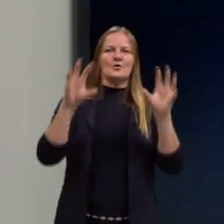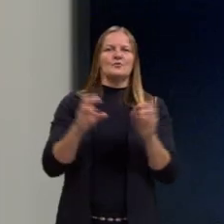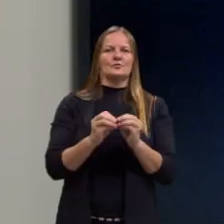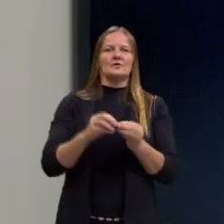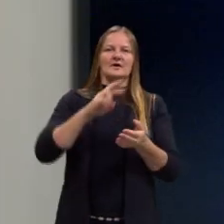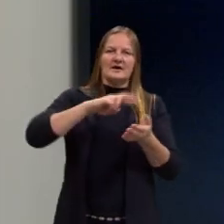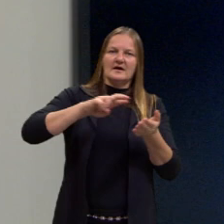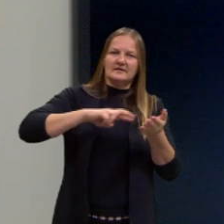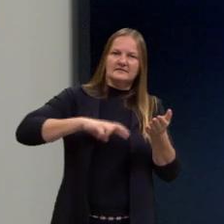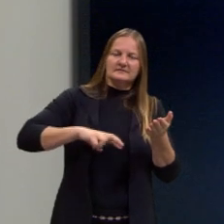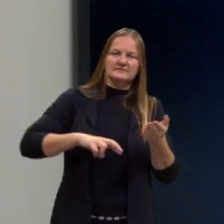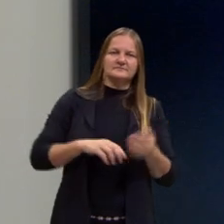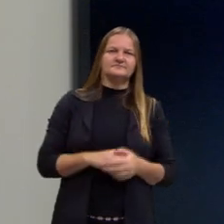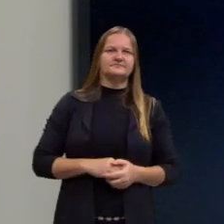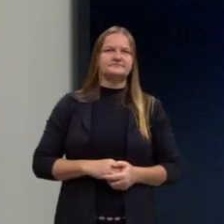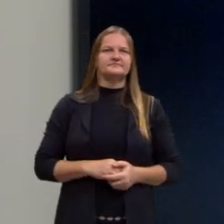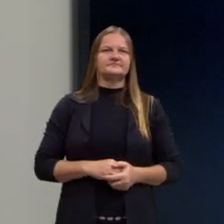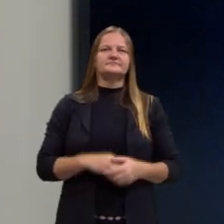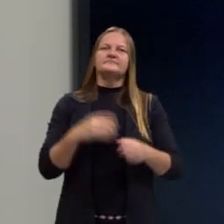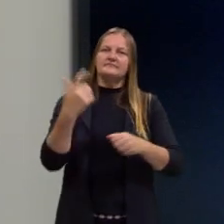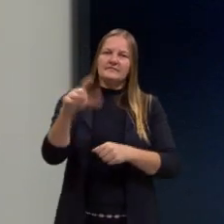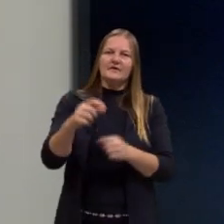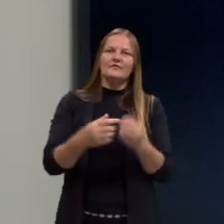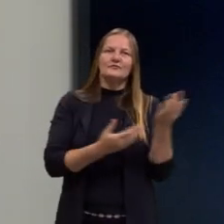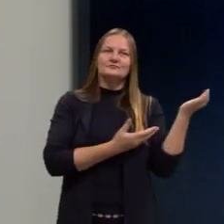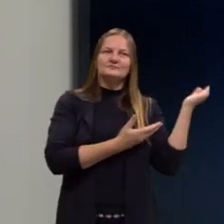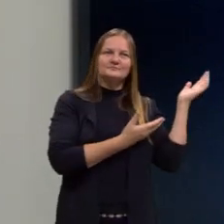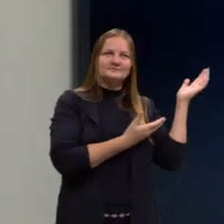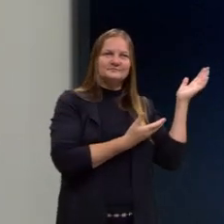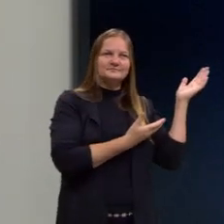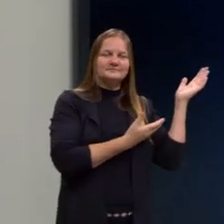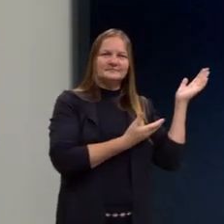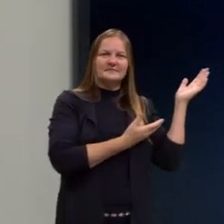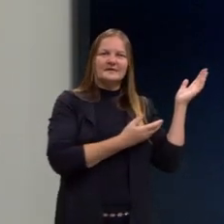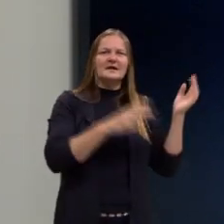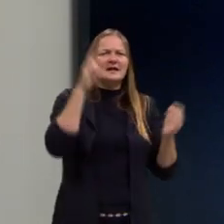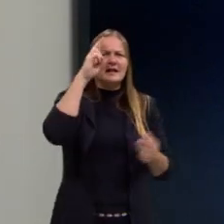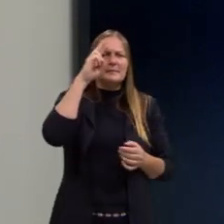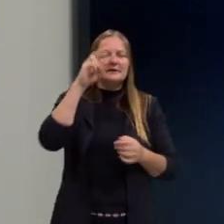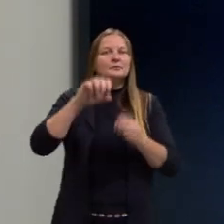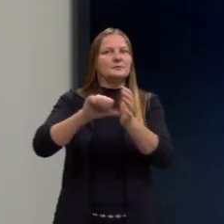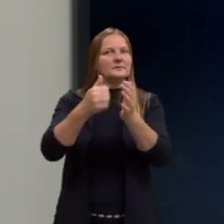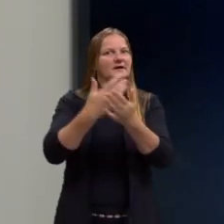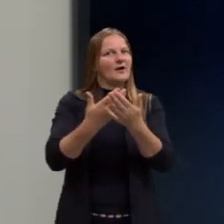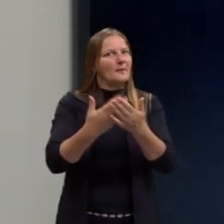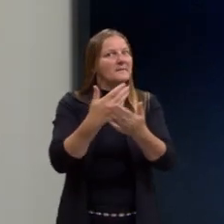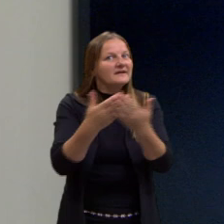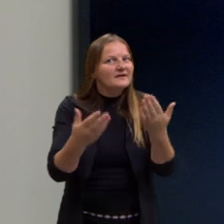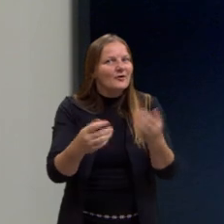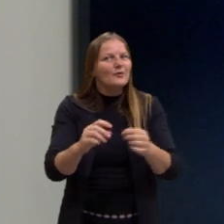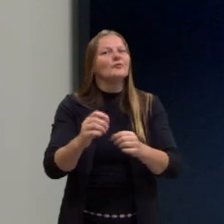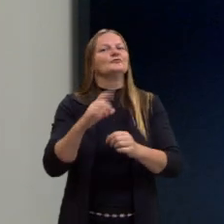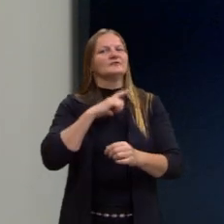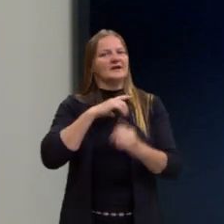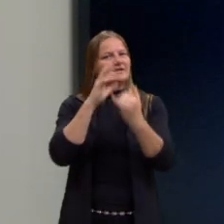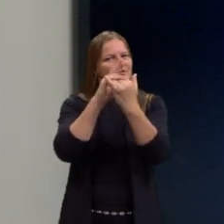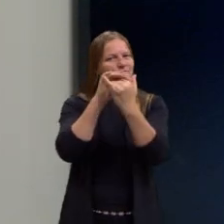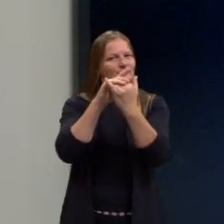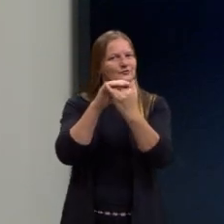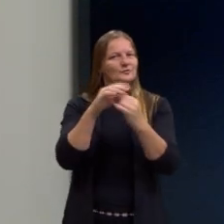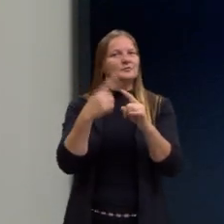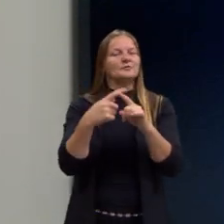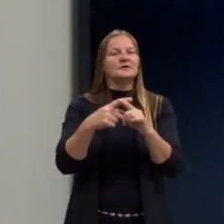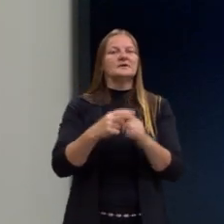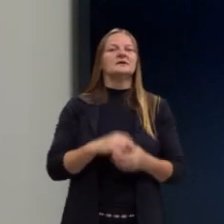certo e aí mais uma vez Lembrando que quem perdeu as nossas primeiras aulas elas estão lá disponíveis no YouTube